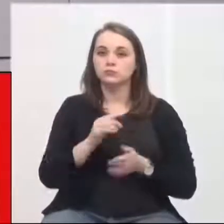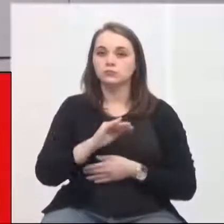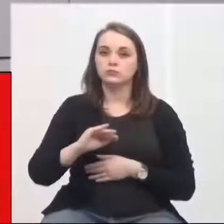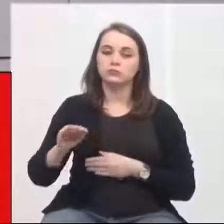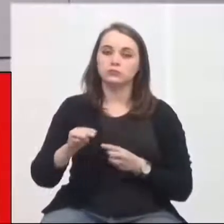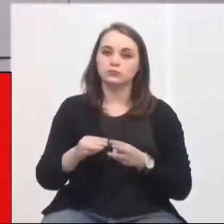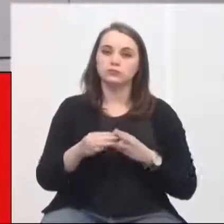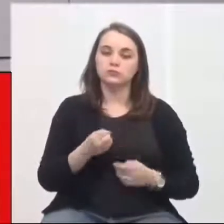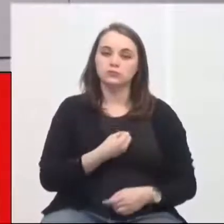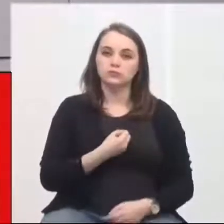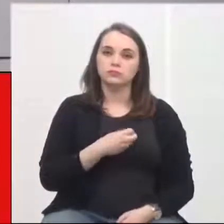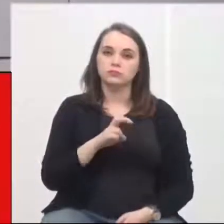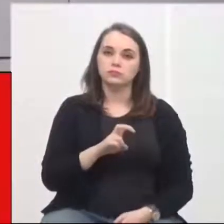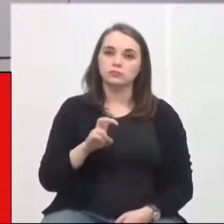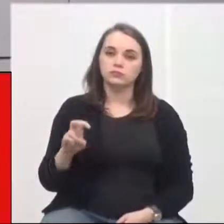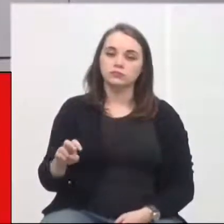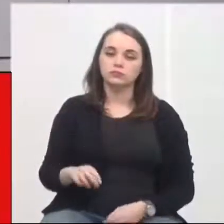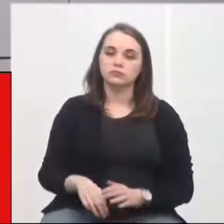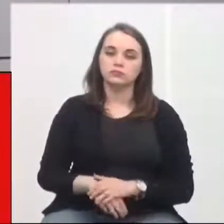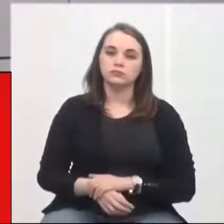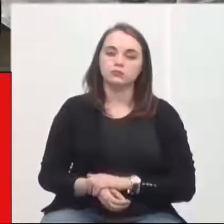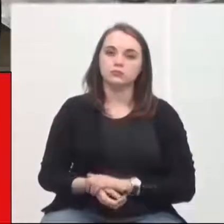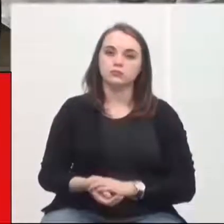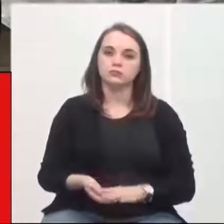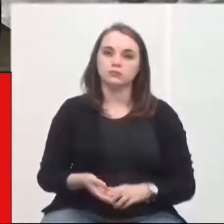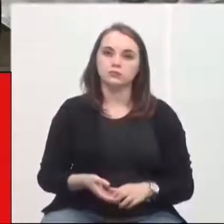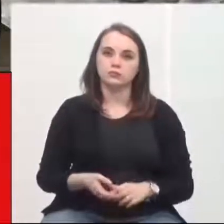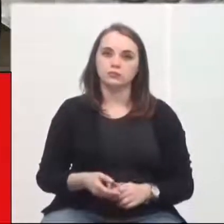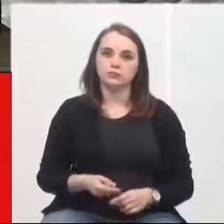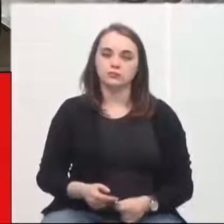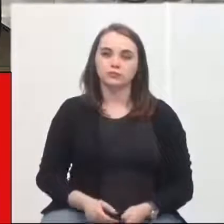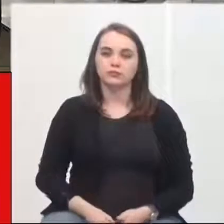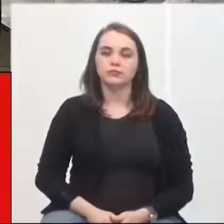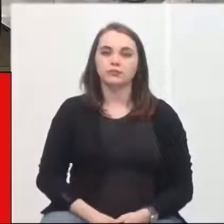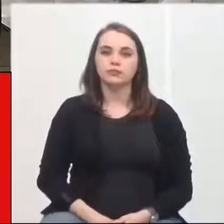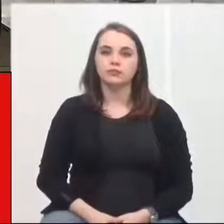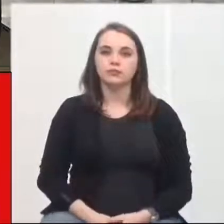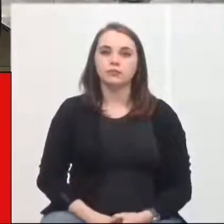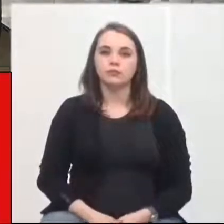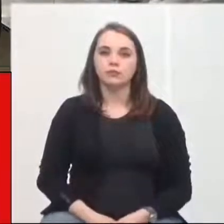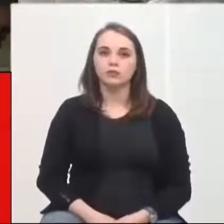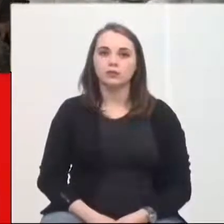moção número 55/2020, por gentileza. Atendido de plano.